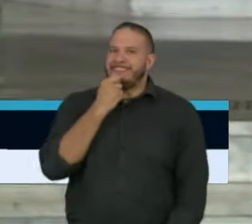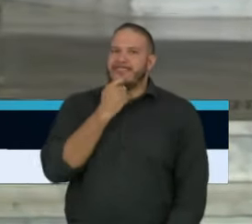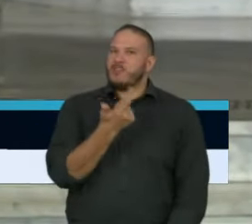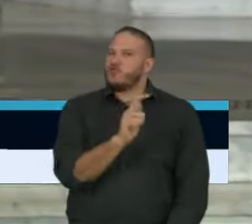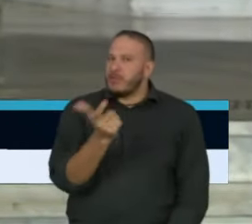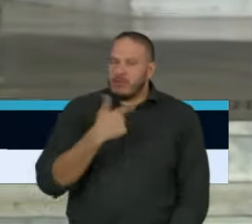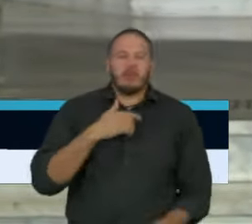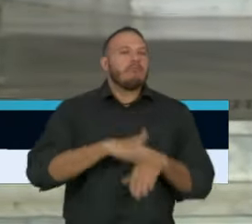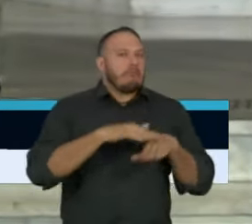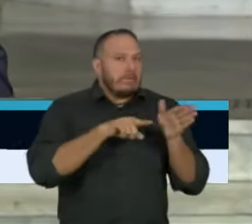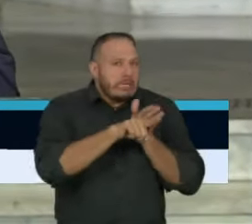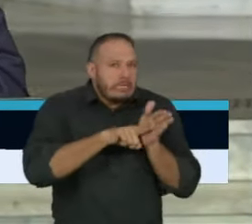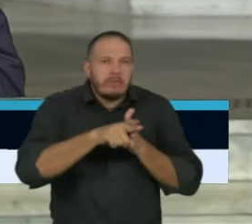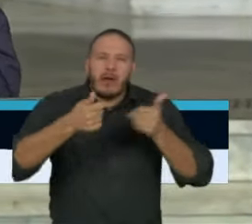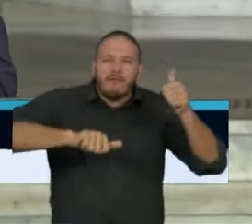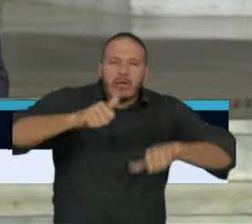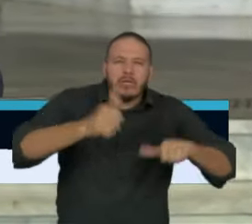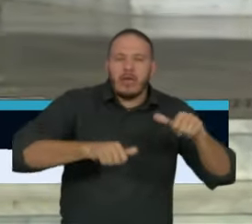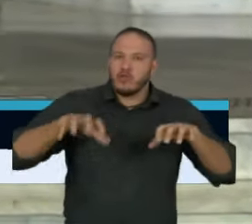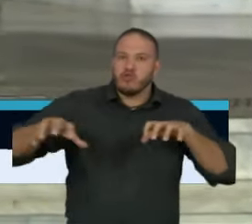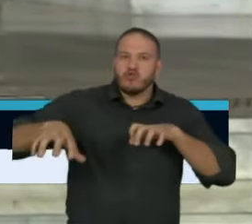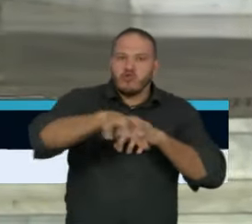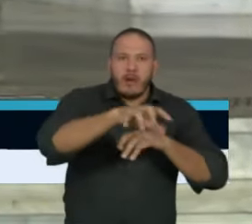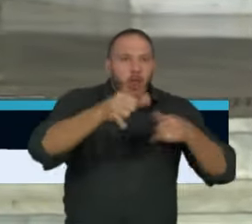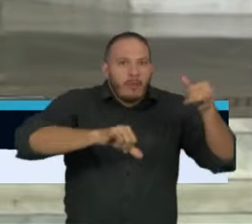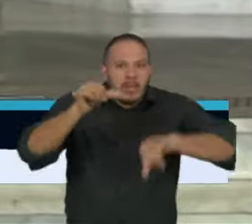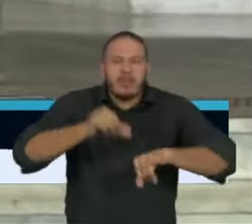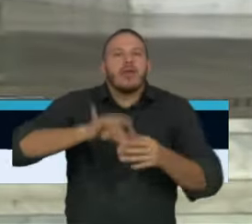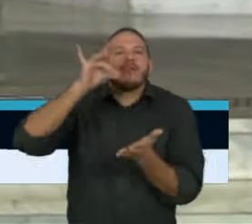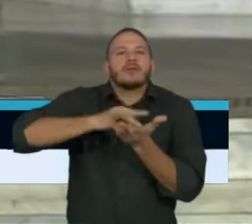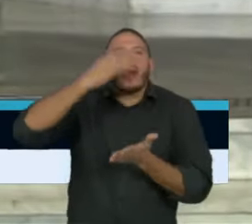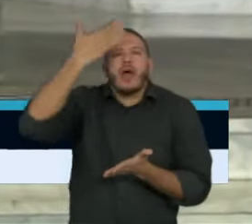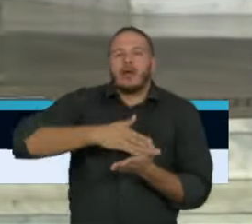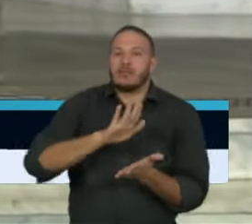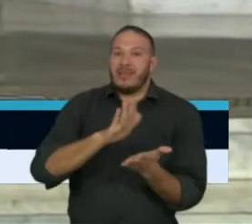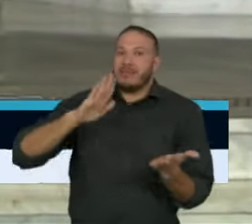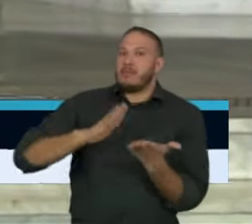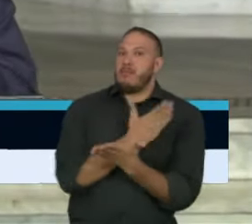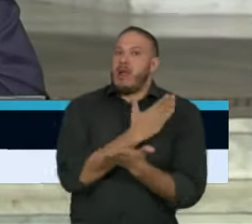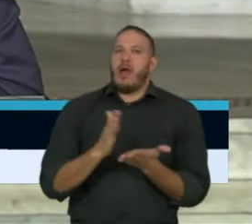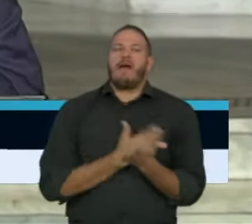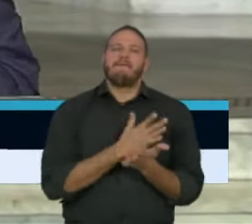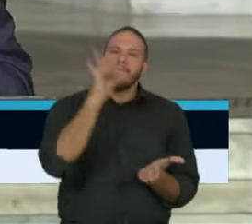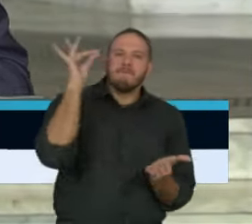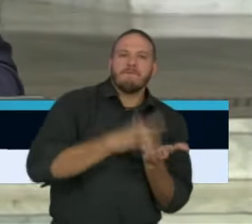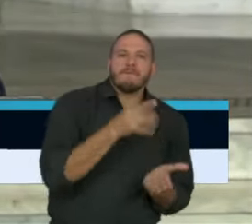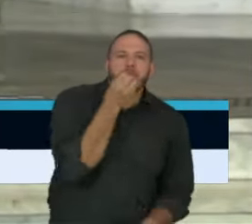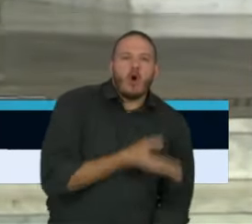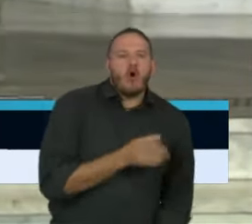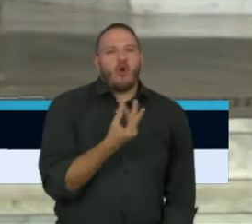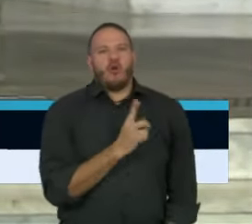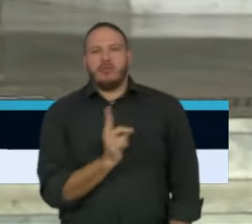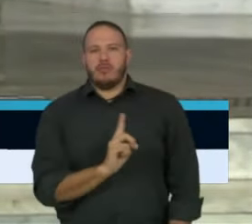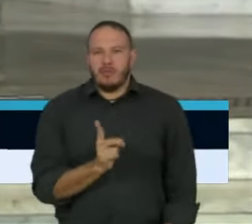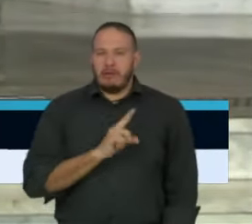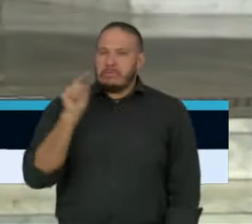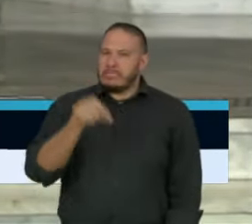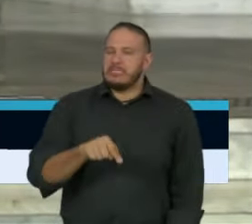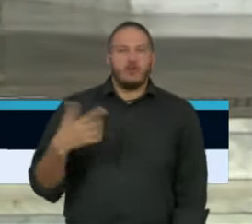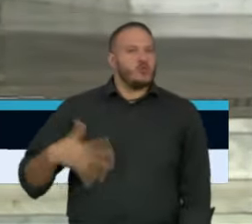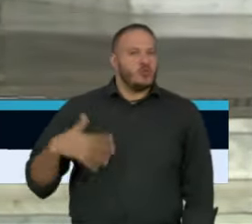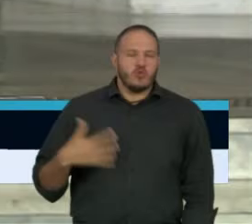com a rede de laboratórios oficiais e distinguir o que é e o que não é útil nesse momento. Isso é um ponto